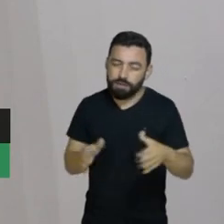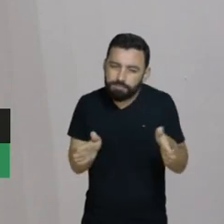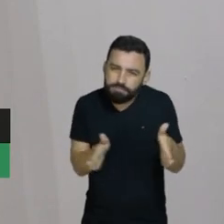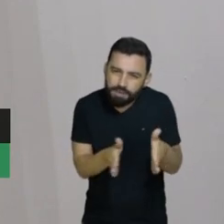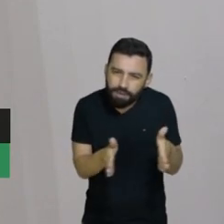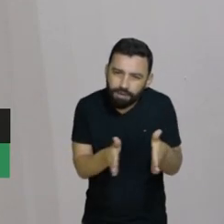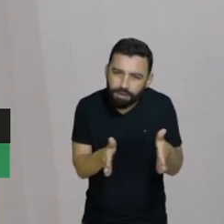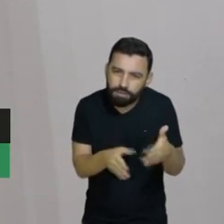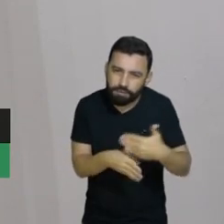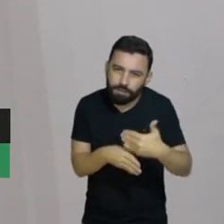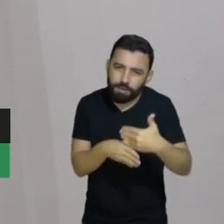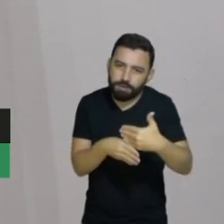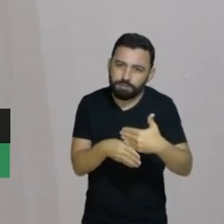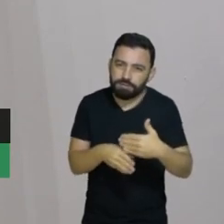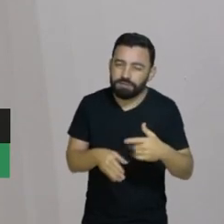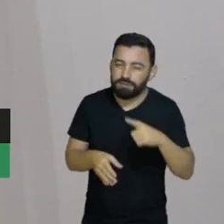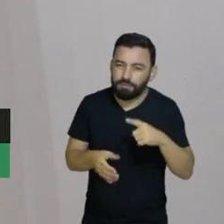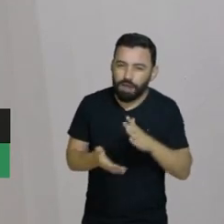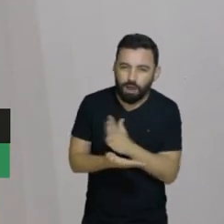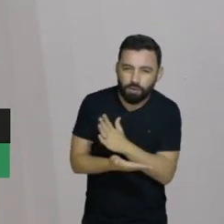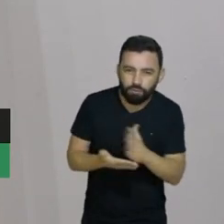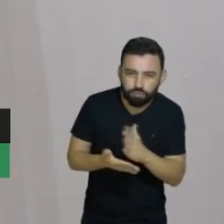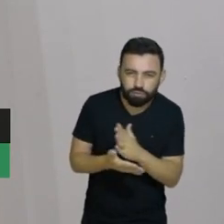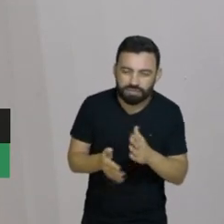micro-barragens, a dragagens de rio,